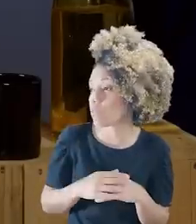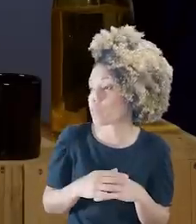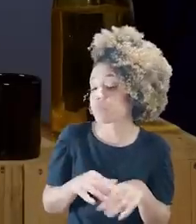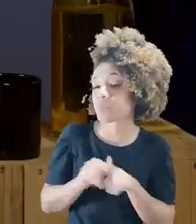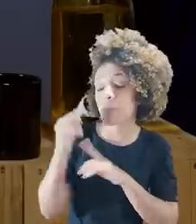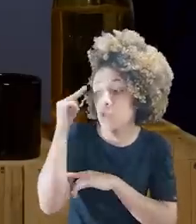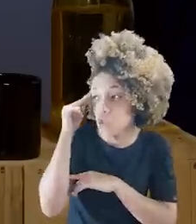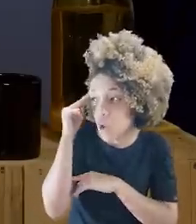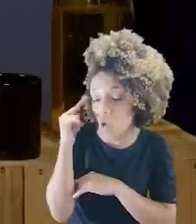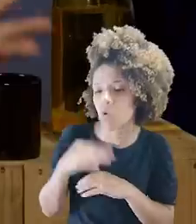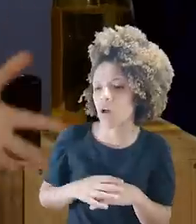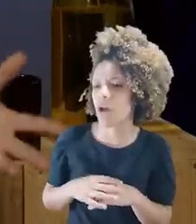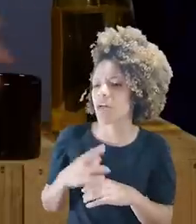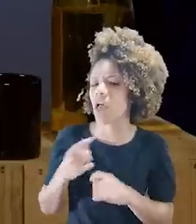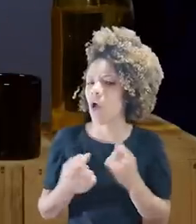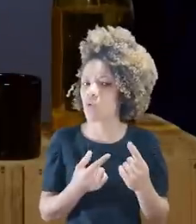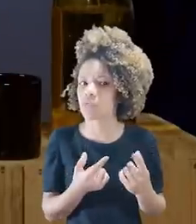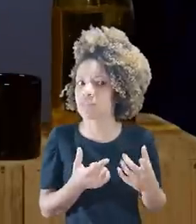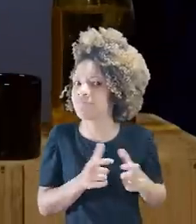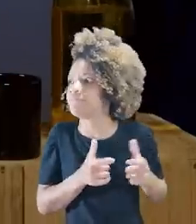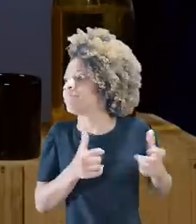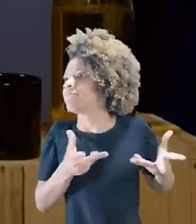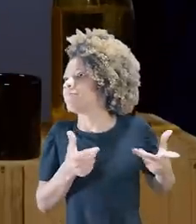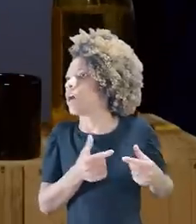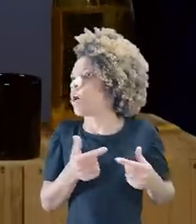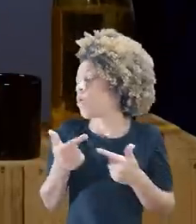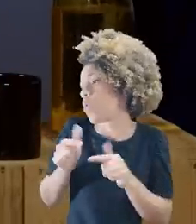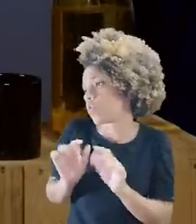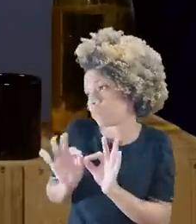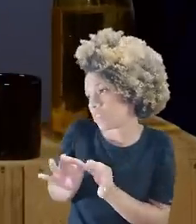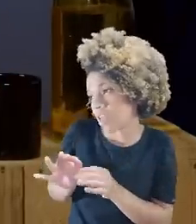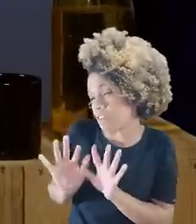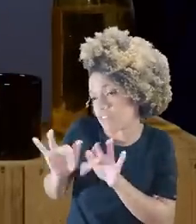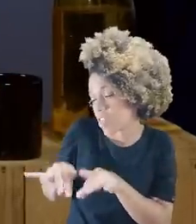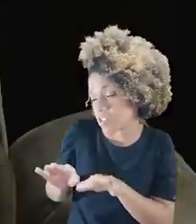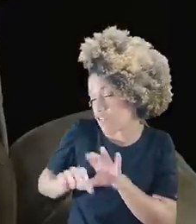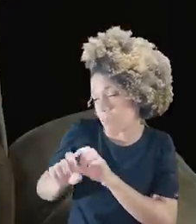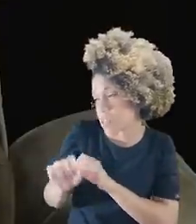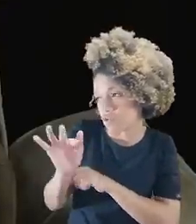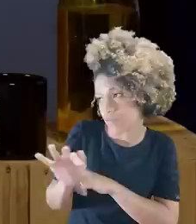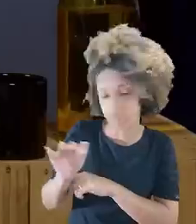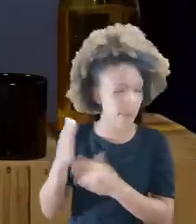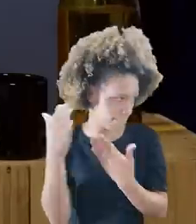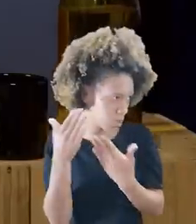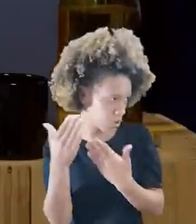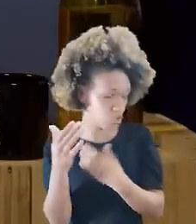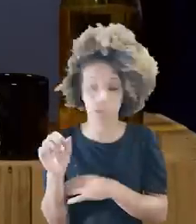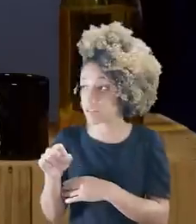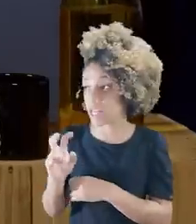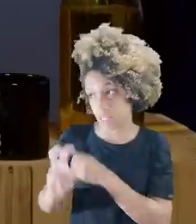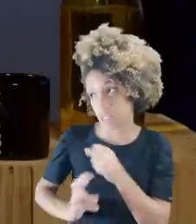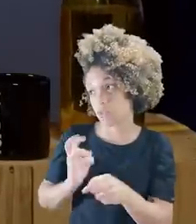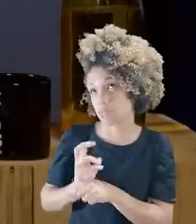sonhos assim tem uns que são muito grandes e tem outros que são só terminar agora uma outra faculdade que eu comecei que é psicologia é que levam 5